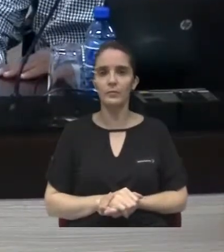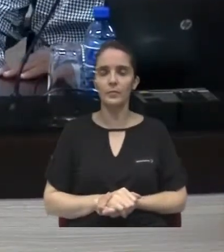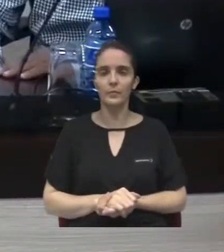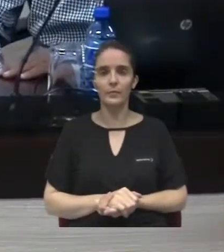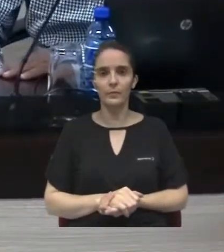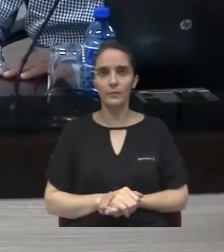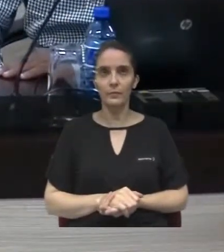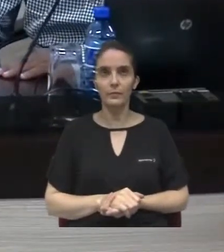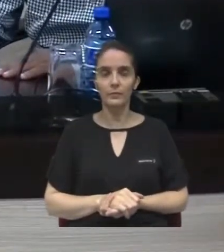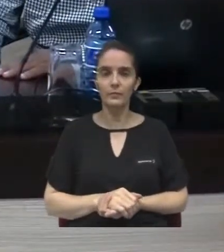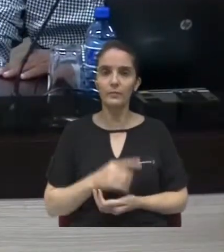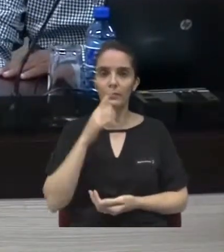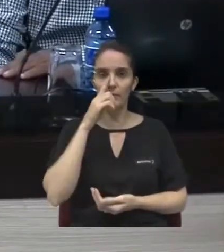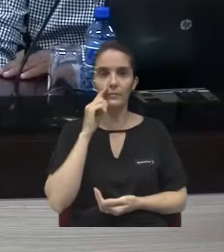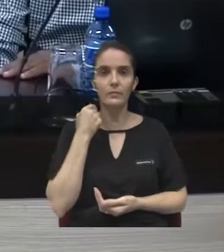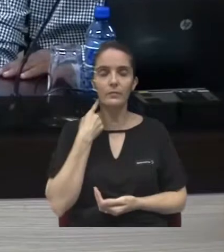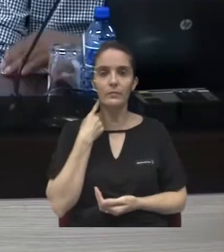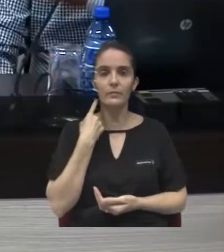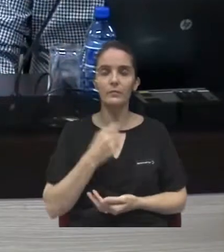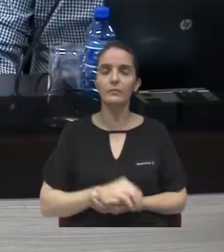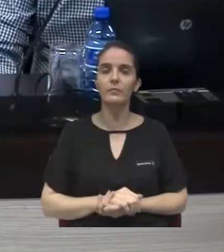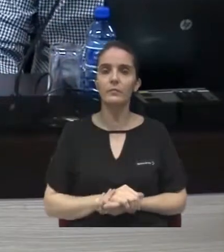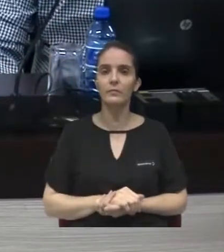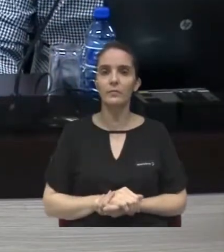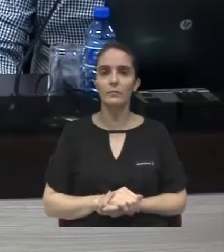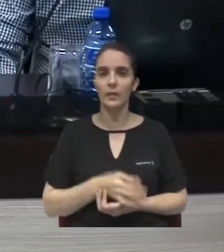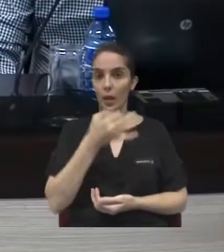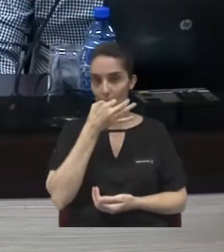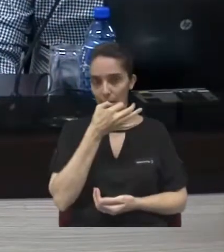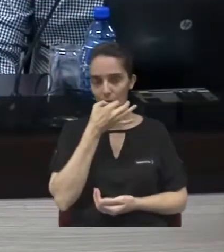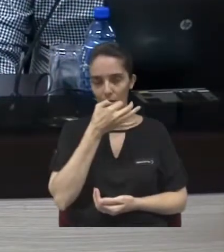requerimento do vereador Newton Santos.